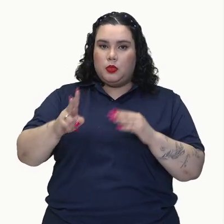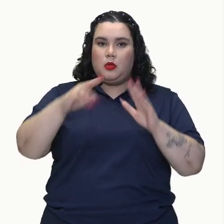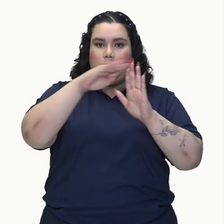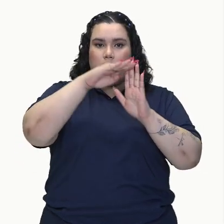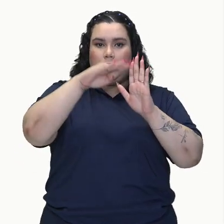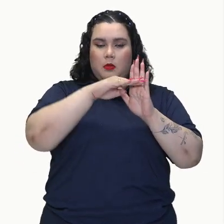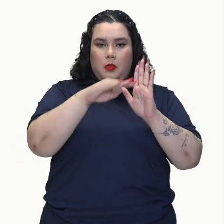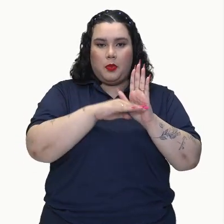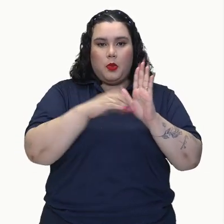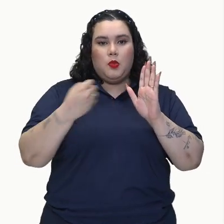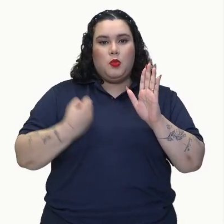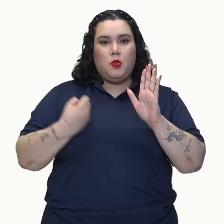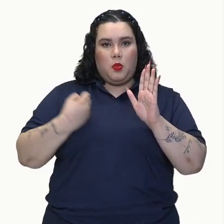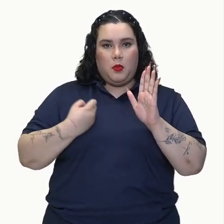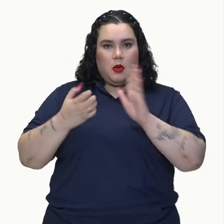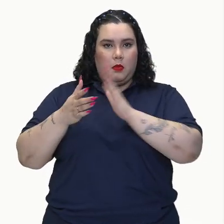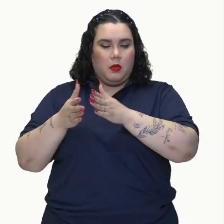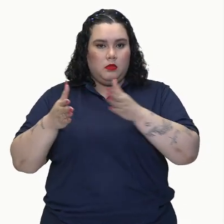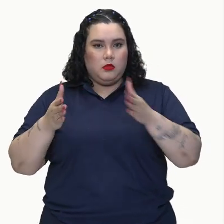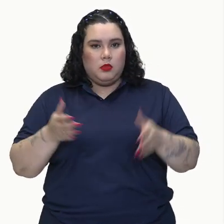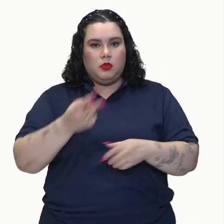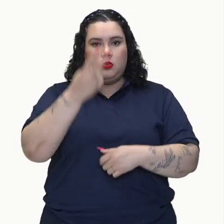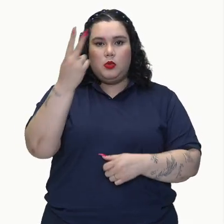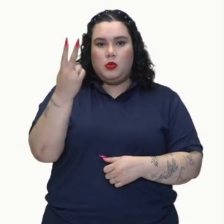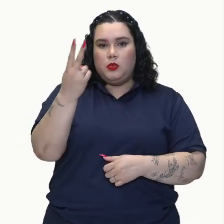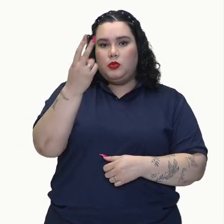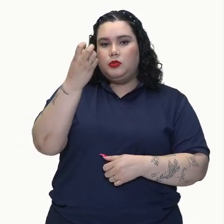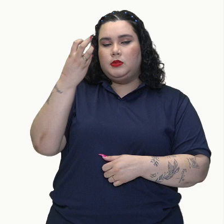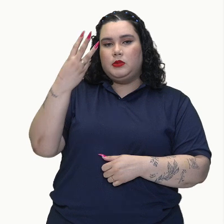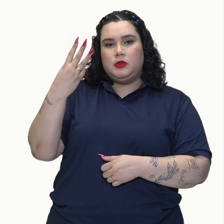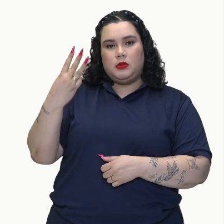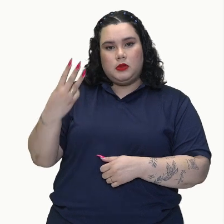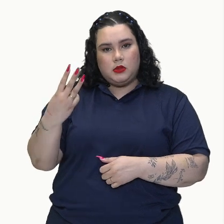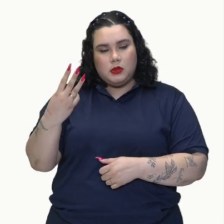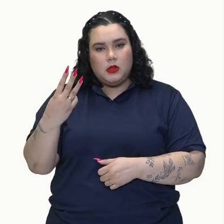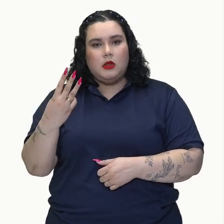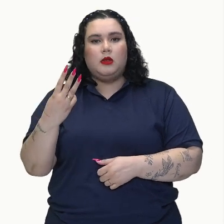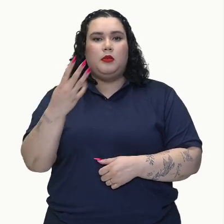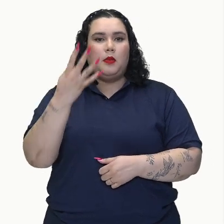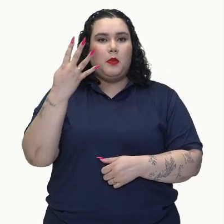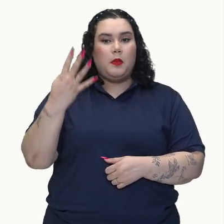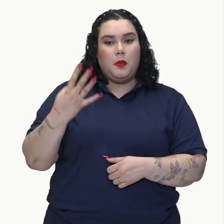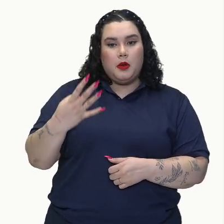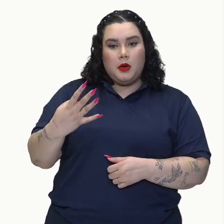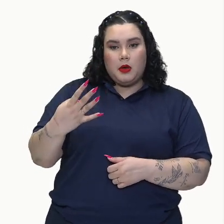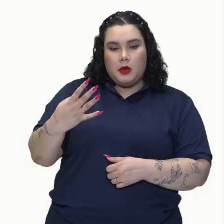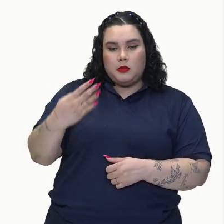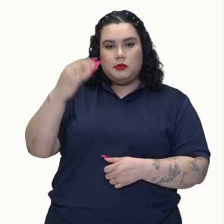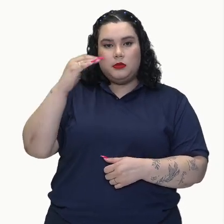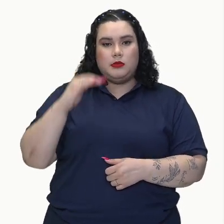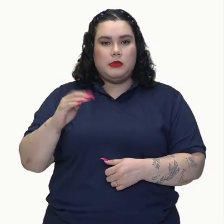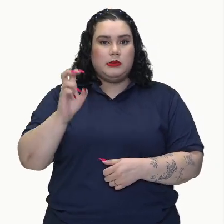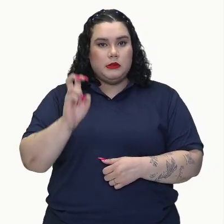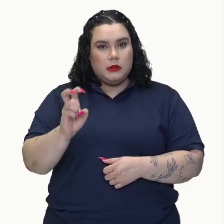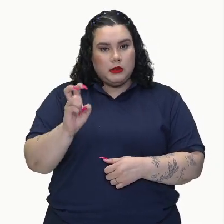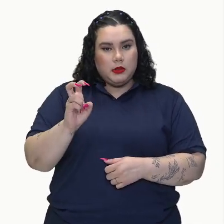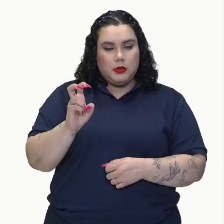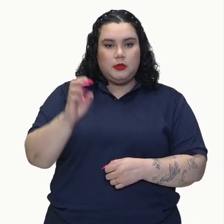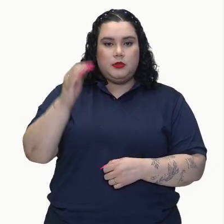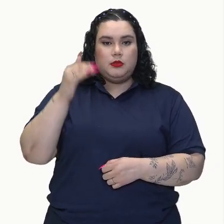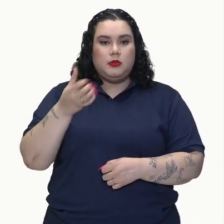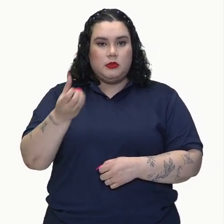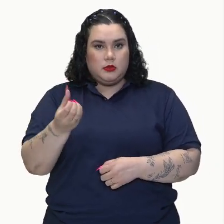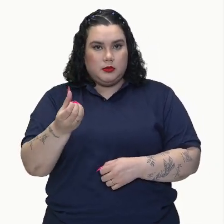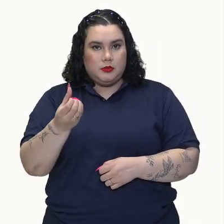números naturais. O 2, depois do 2 vem o 3, depois do 3 vem o 4, depois do 4 o 5, o